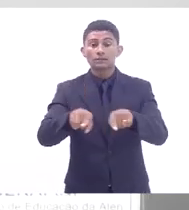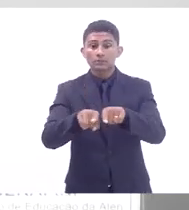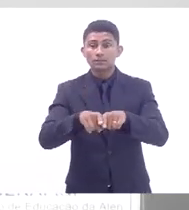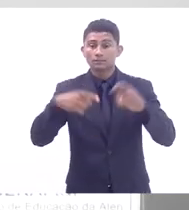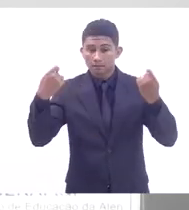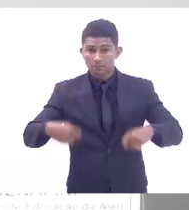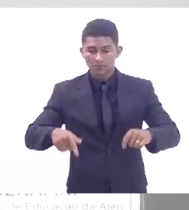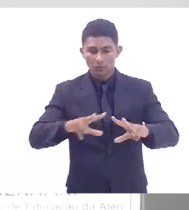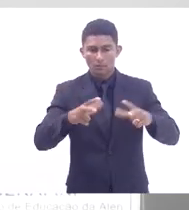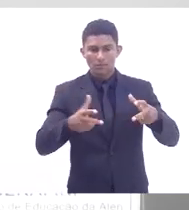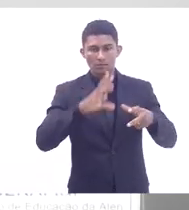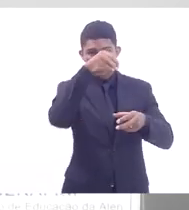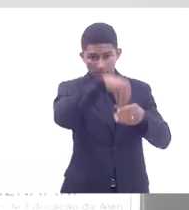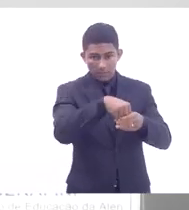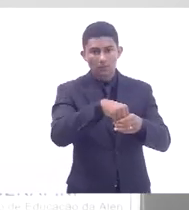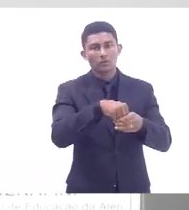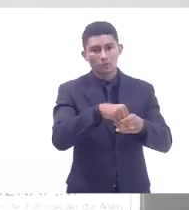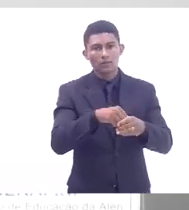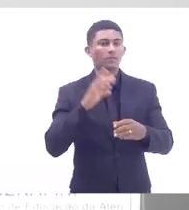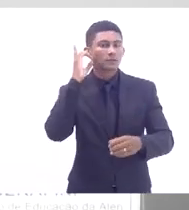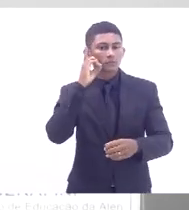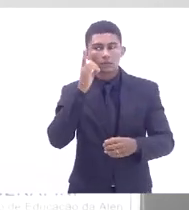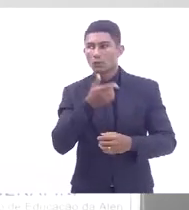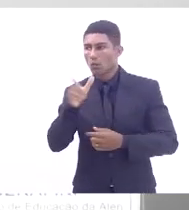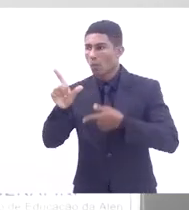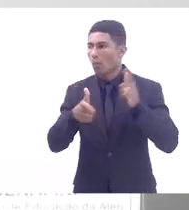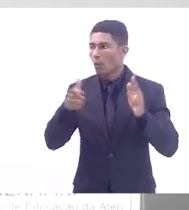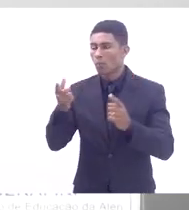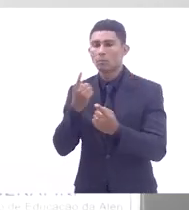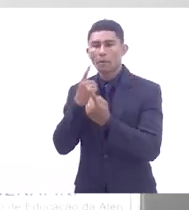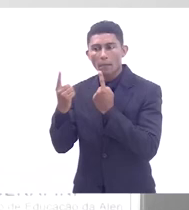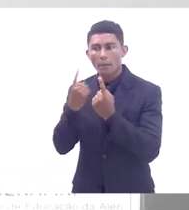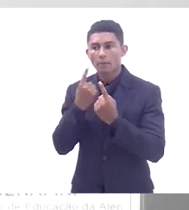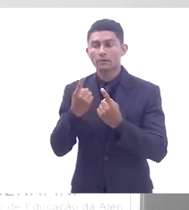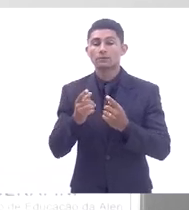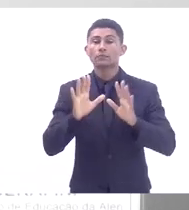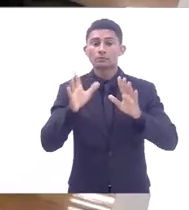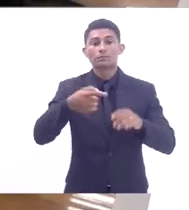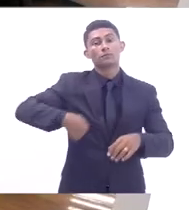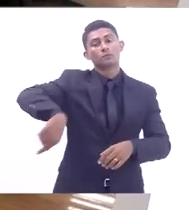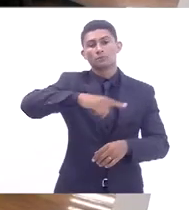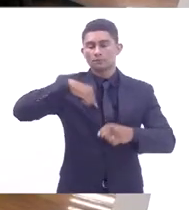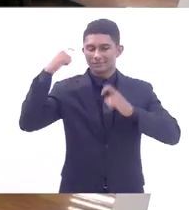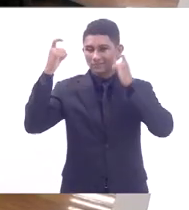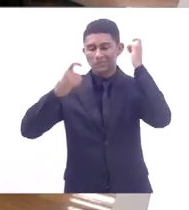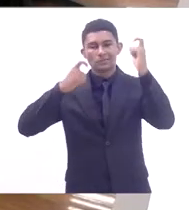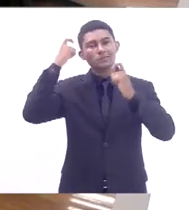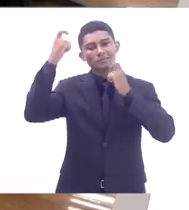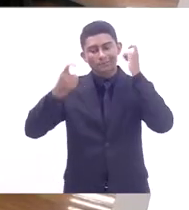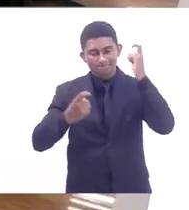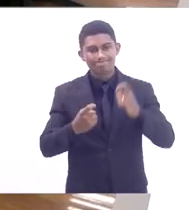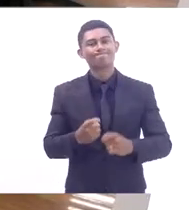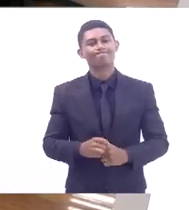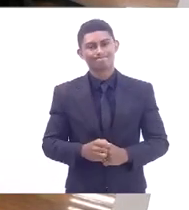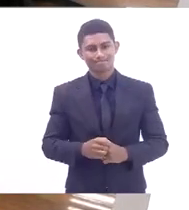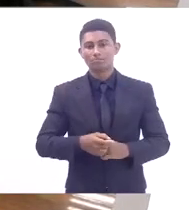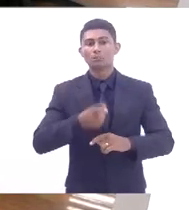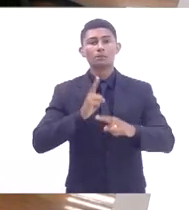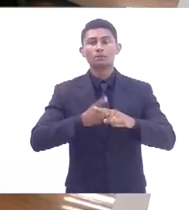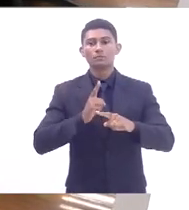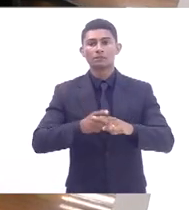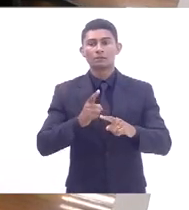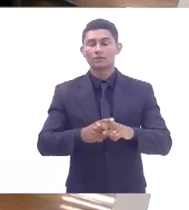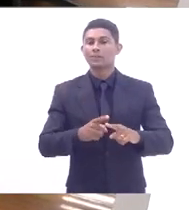membros das nossas comissões mas eu adianto que isso não tem sido necessário mas o que me preocupa nesse momento é que a gente está com